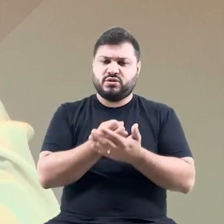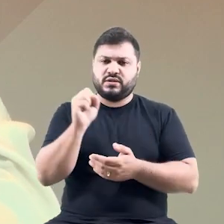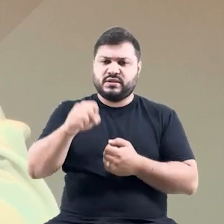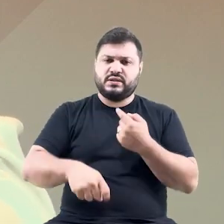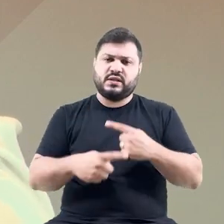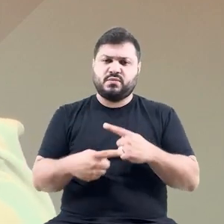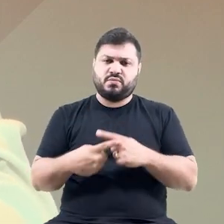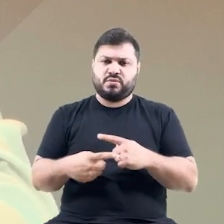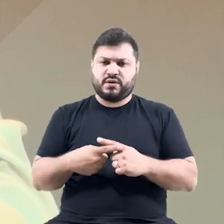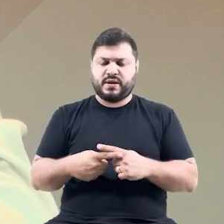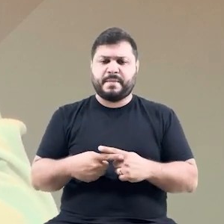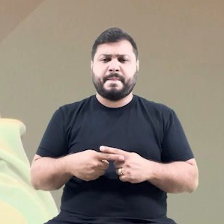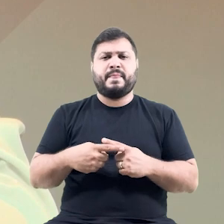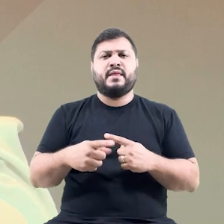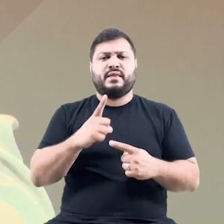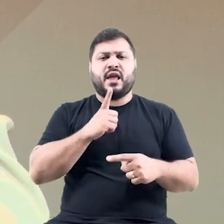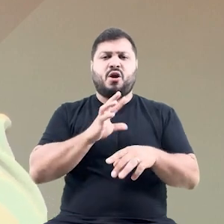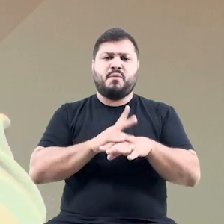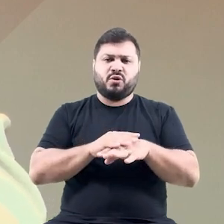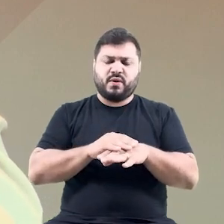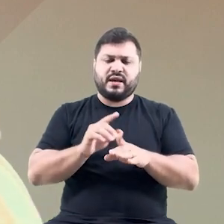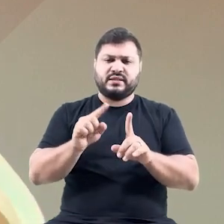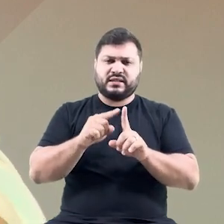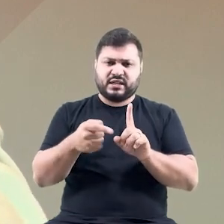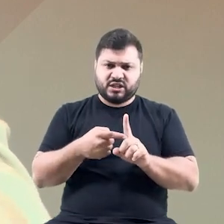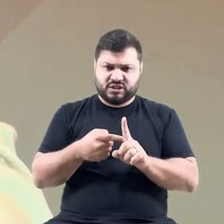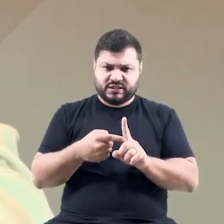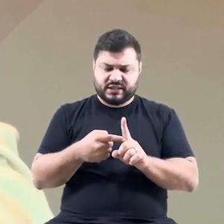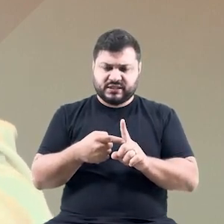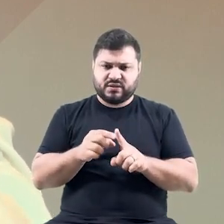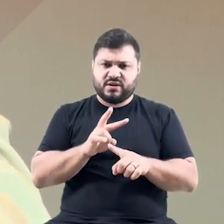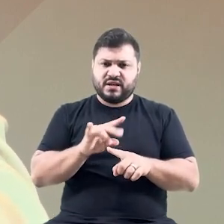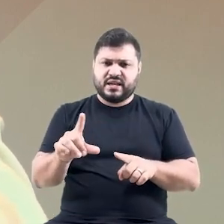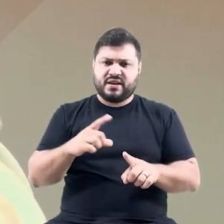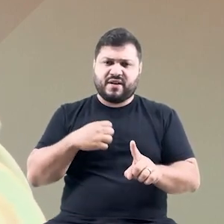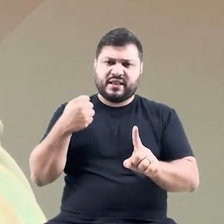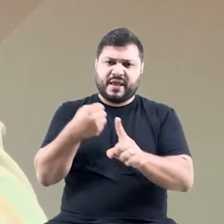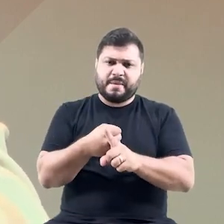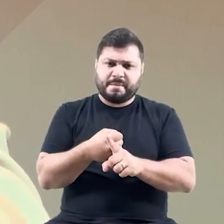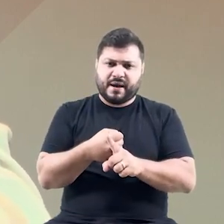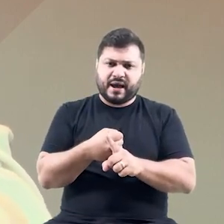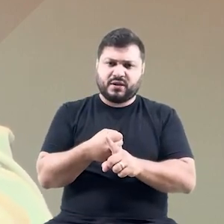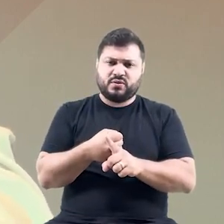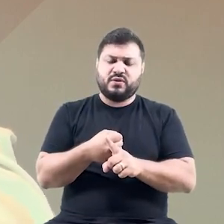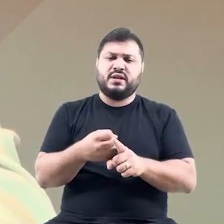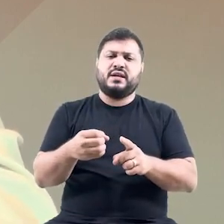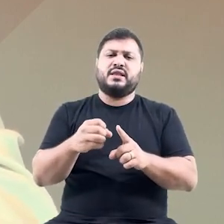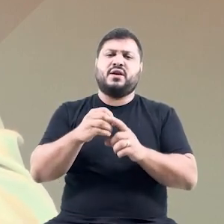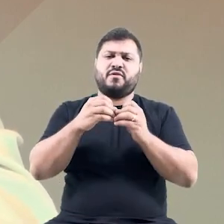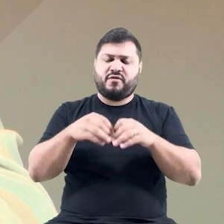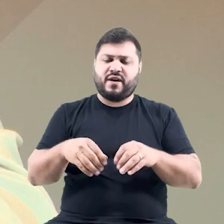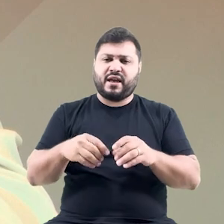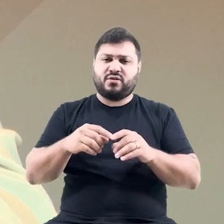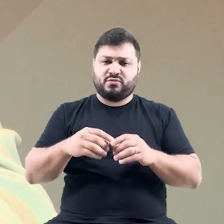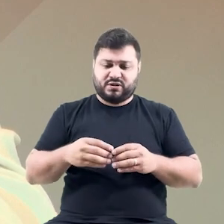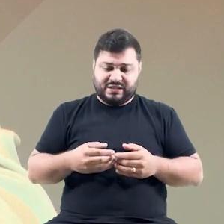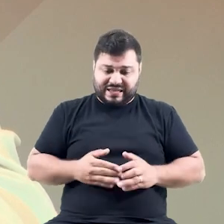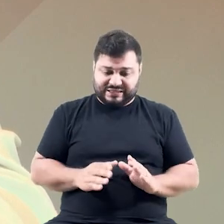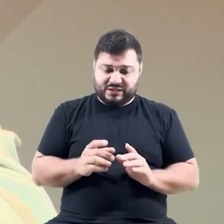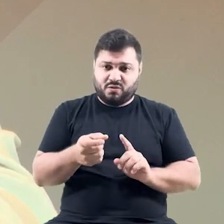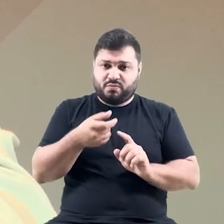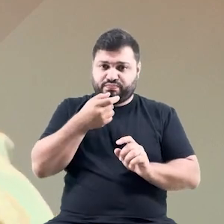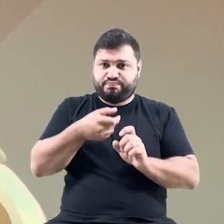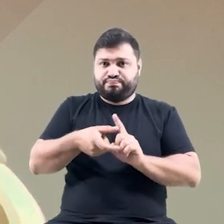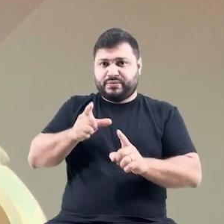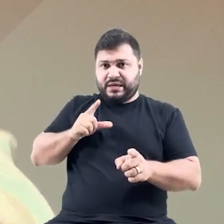sim, porque uma vez que a gente tem uma doença na gestação que vai gerar impacto e a gente tem um feto prematuro,